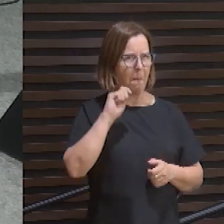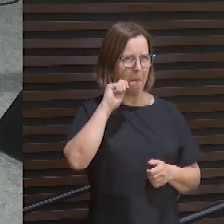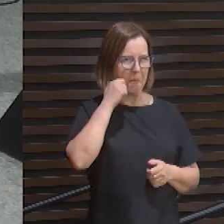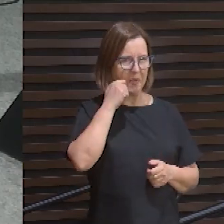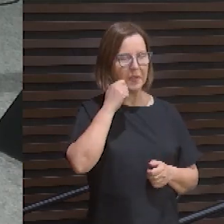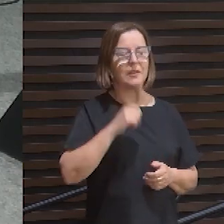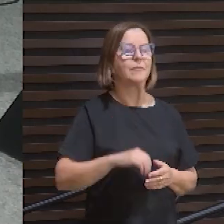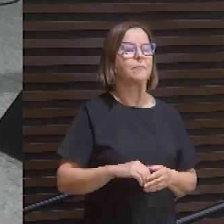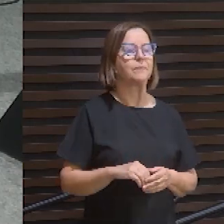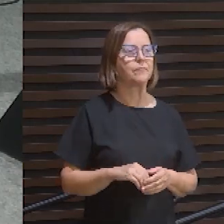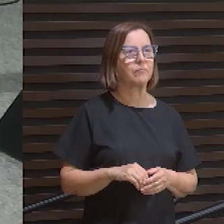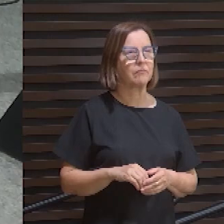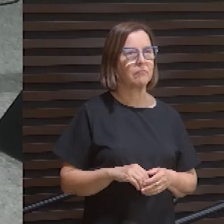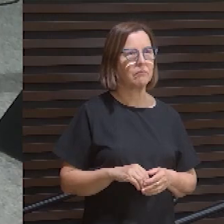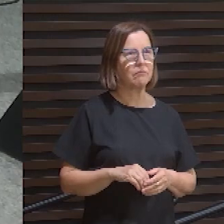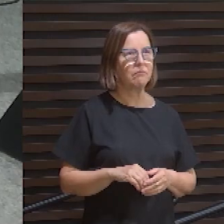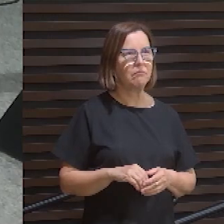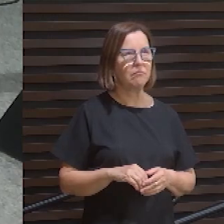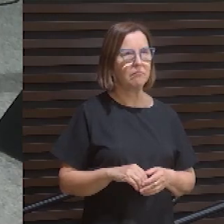Recentemente,